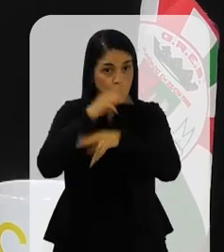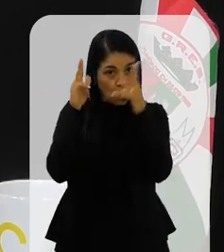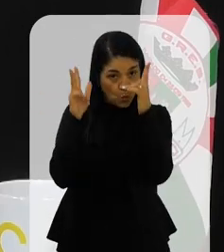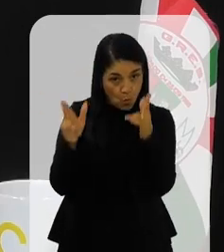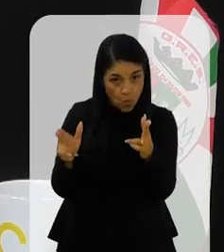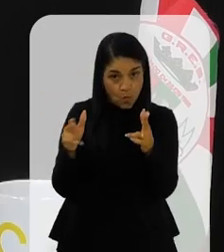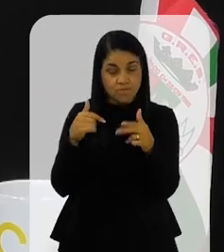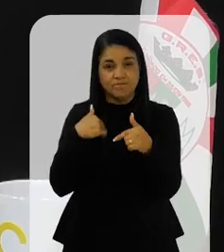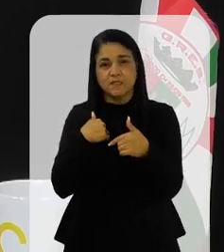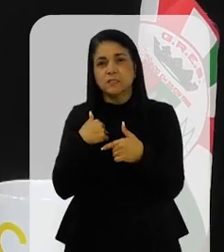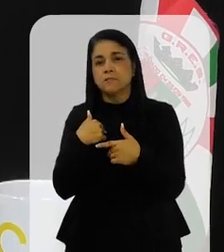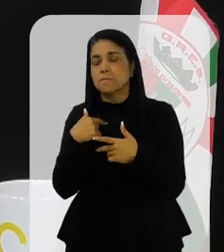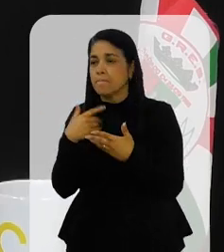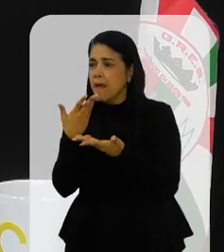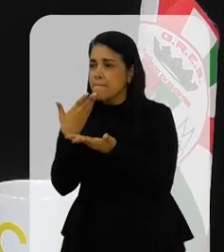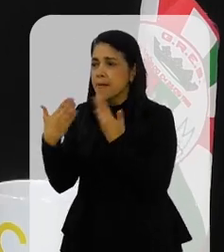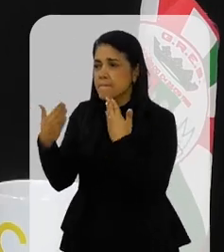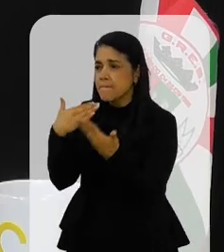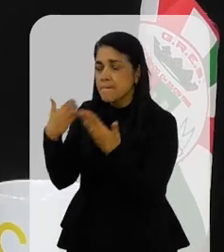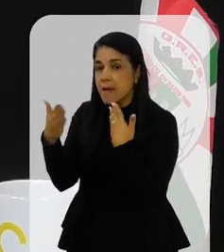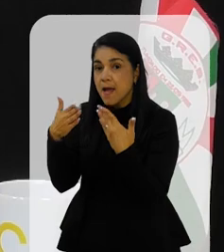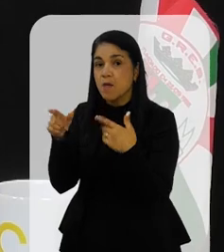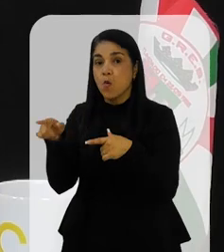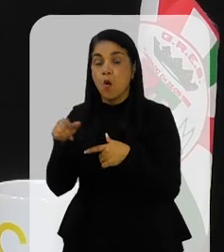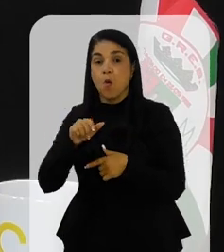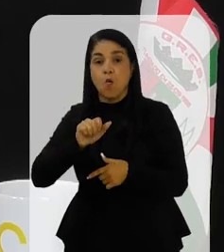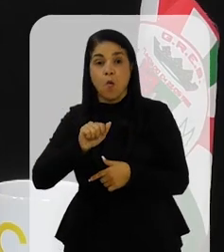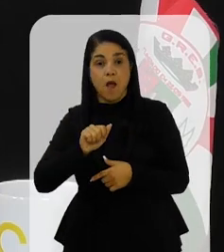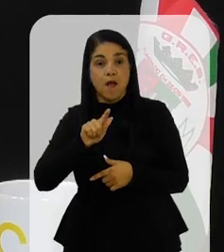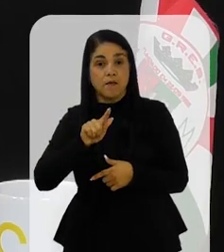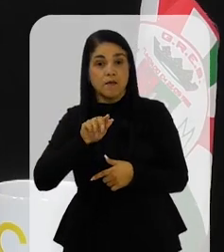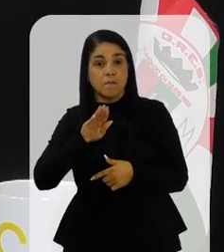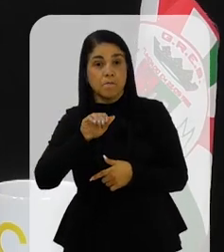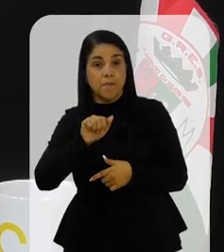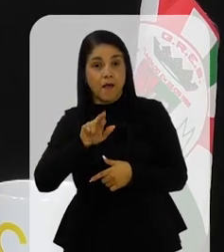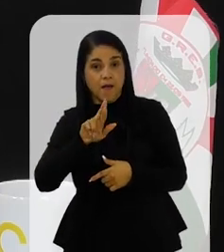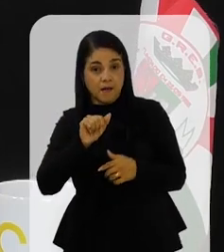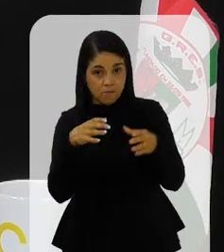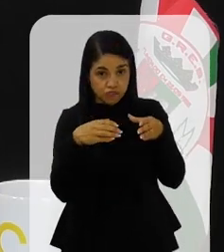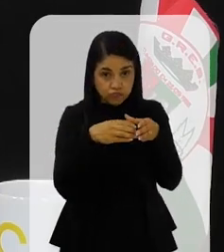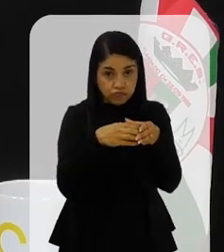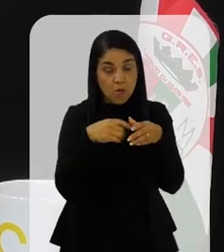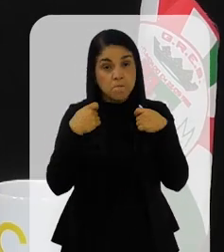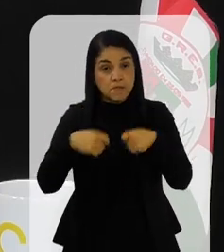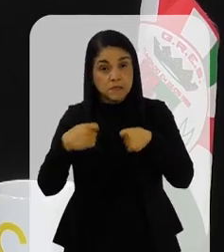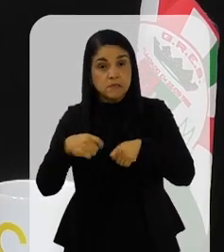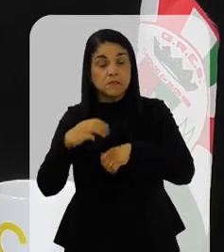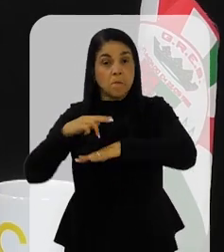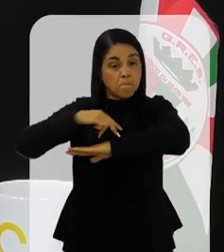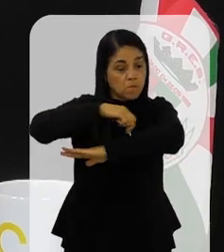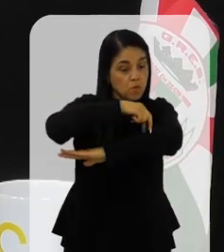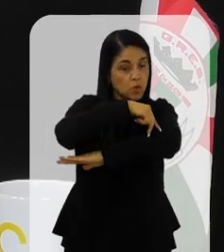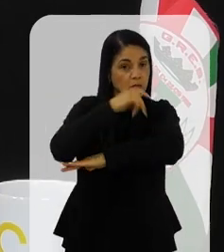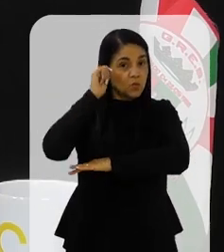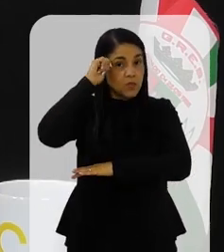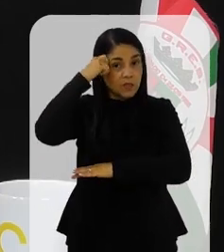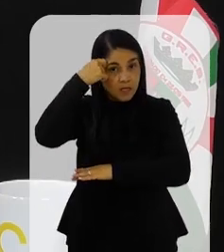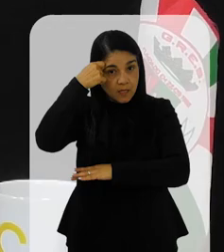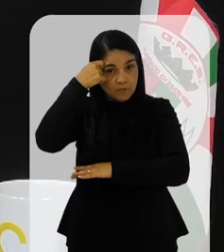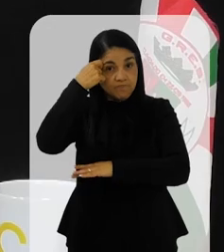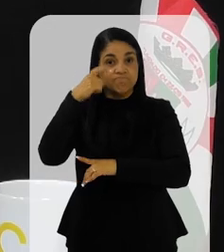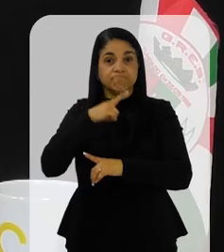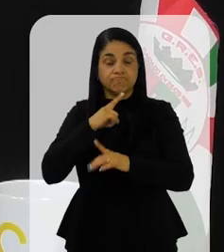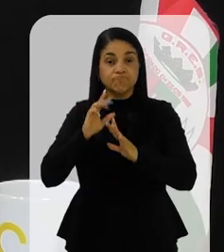né, de boca a boca, poxa, o Aguibara está precisando de modelos negros que vai ter A Noite da